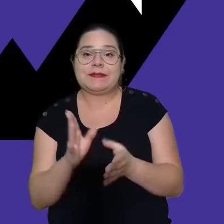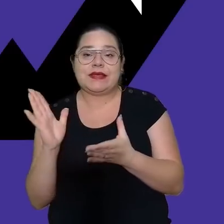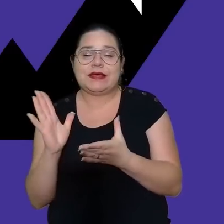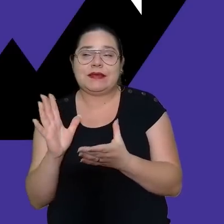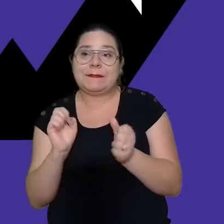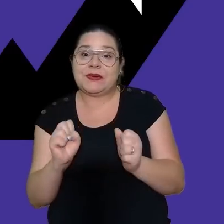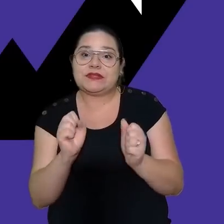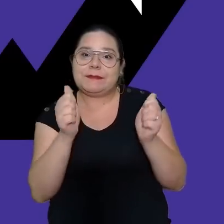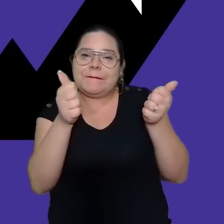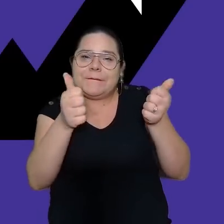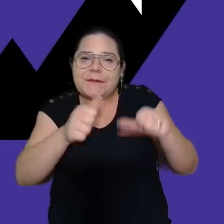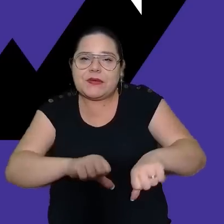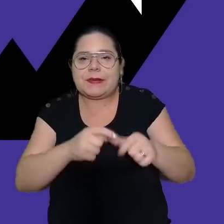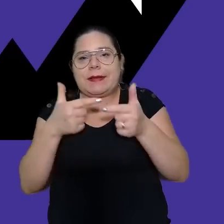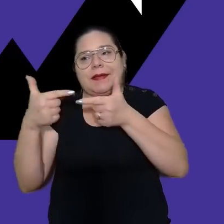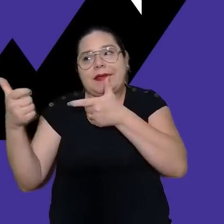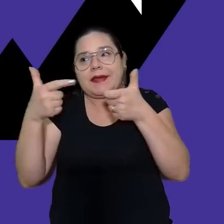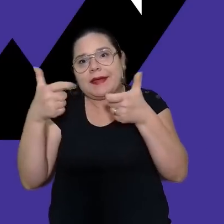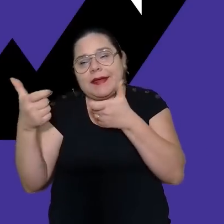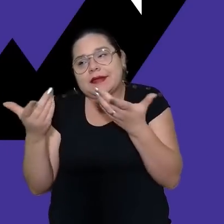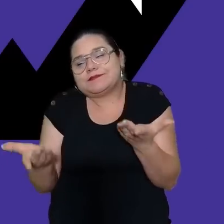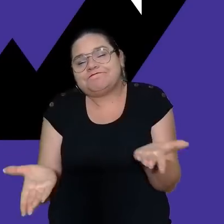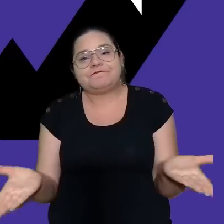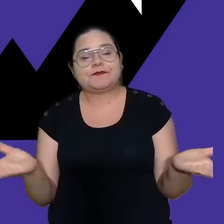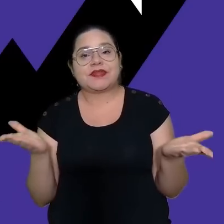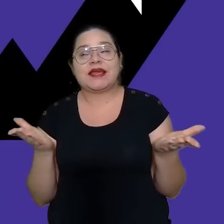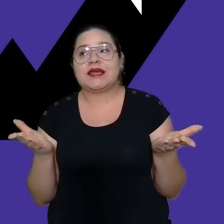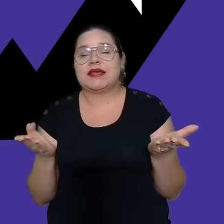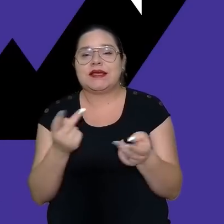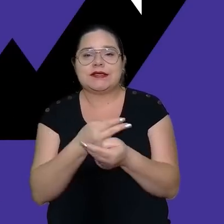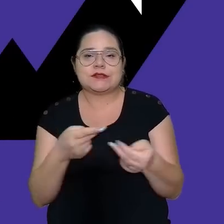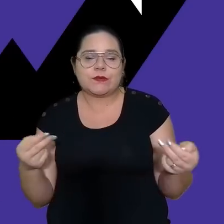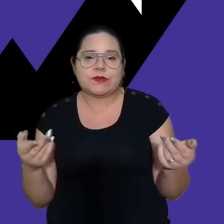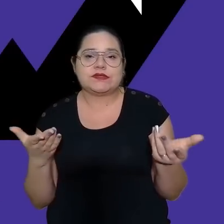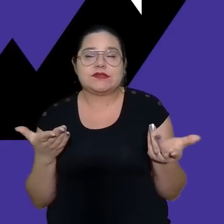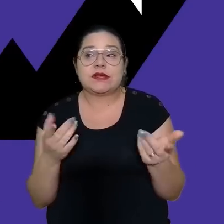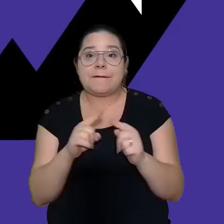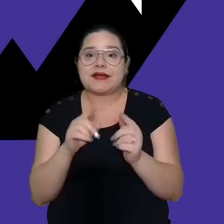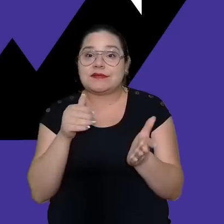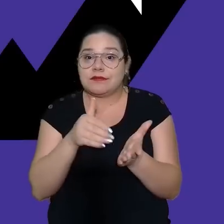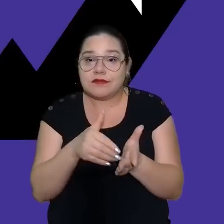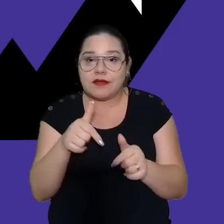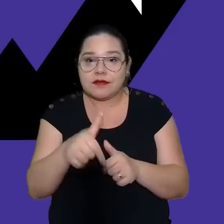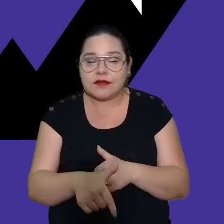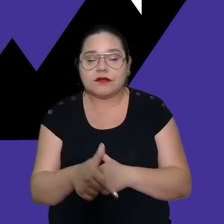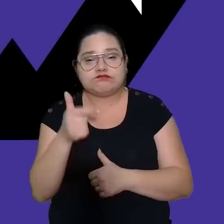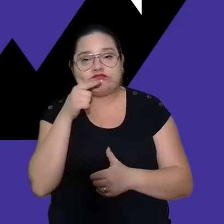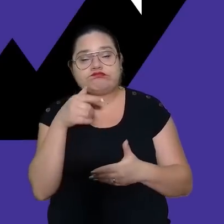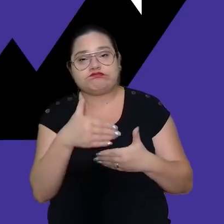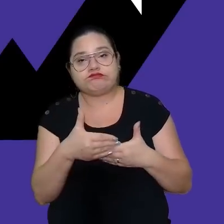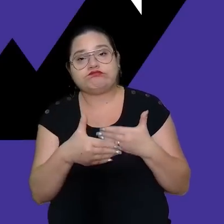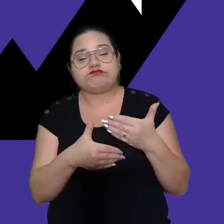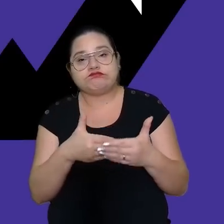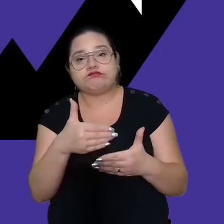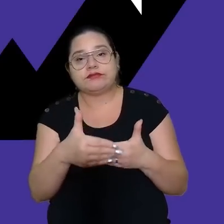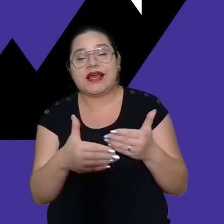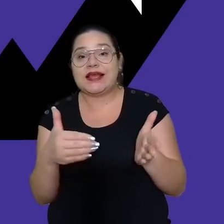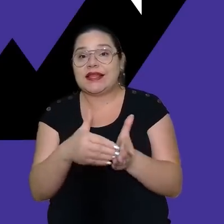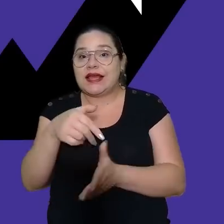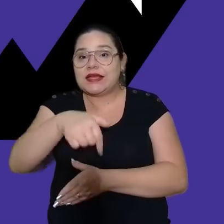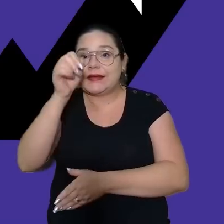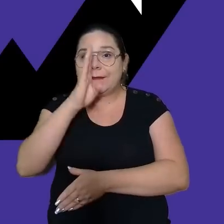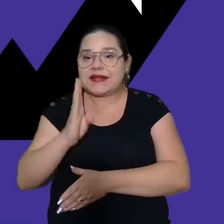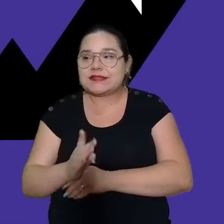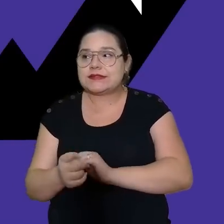da guerra, né? Mas enfim, eu acho assim, até aqui a gente saiu muito bem e até aqui o Brasil se mostra